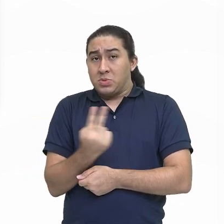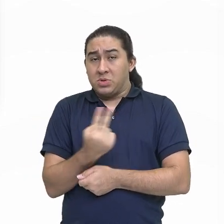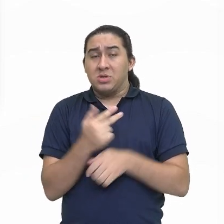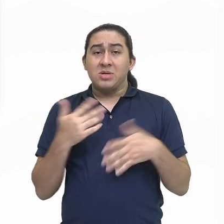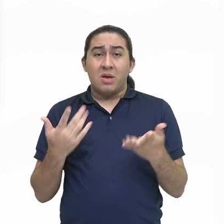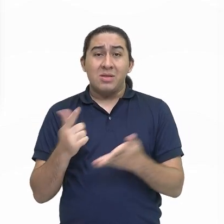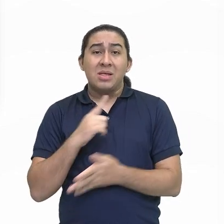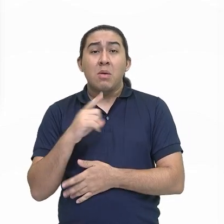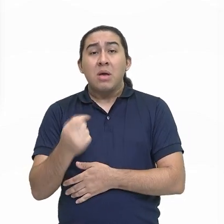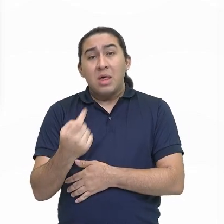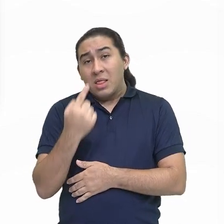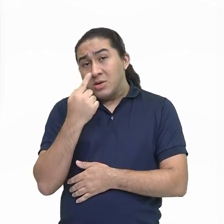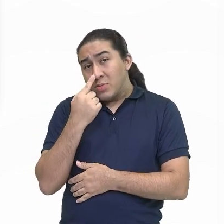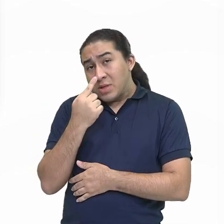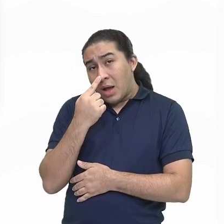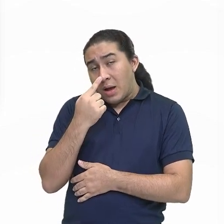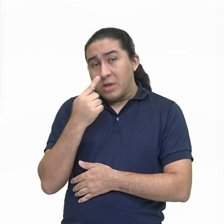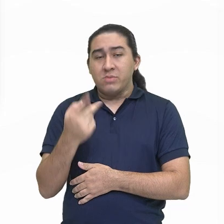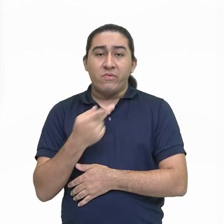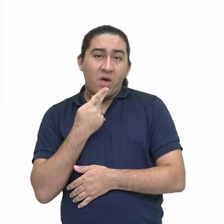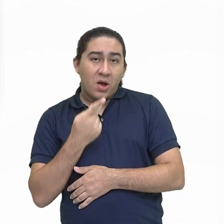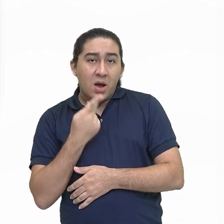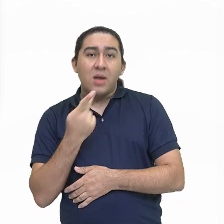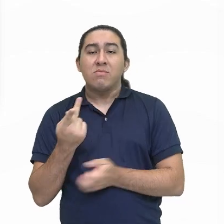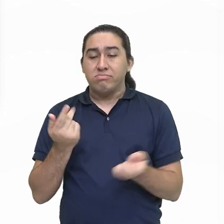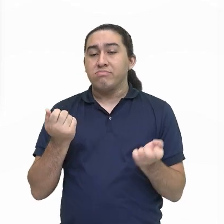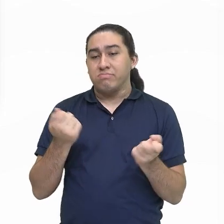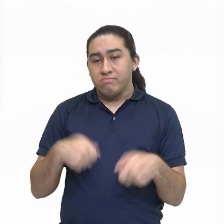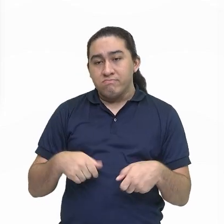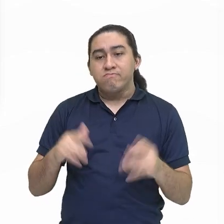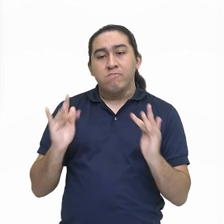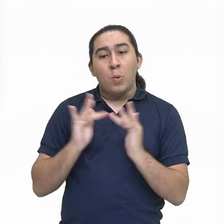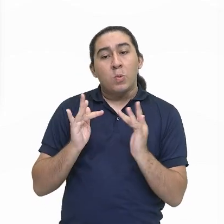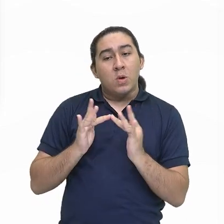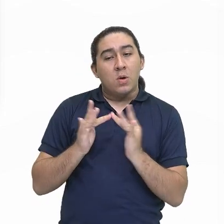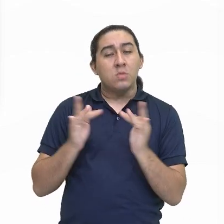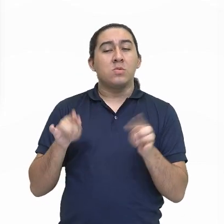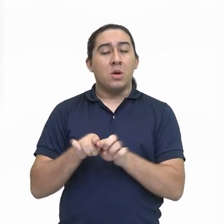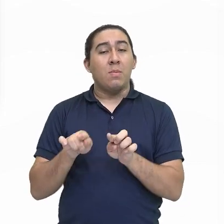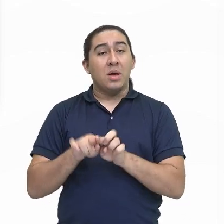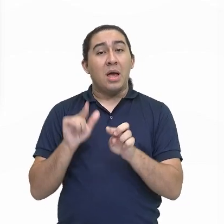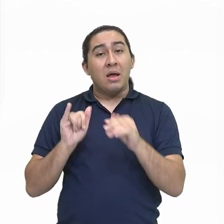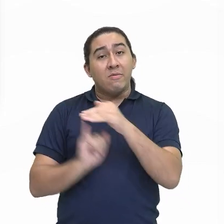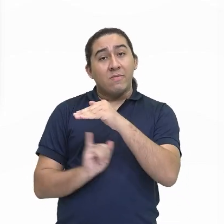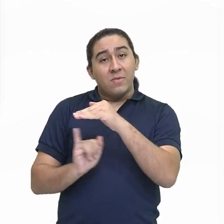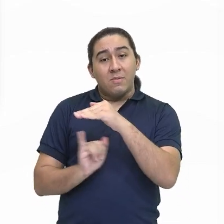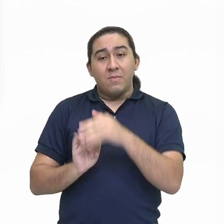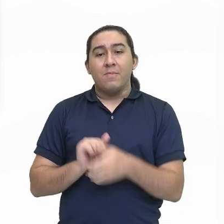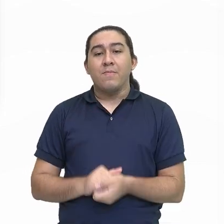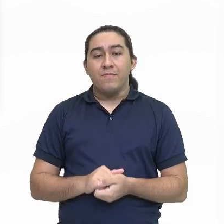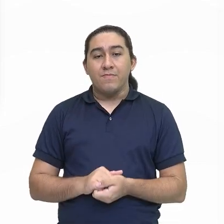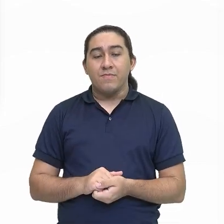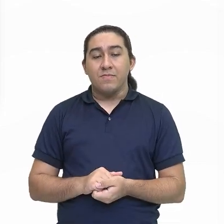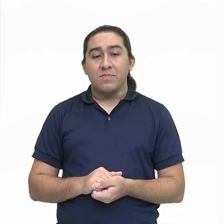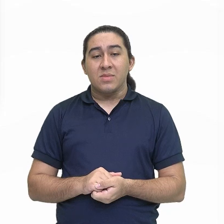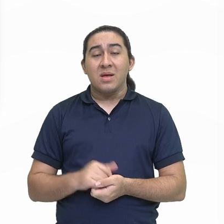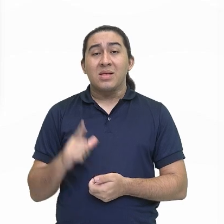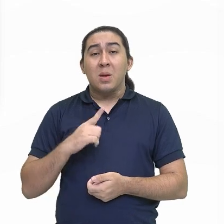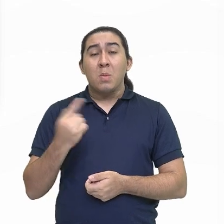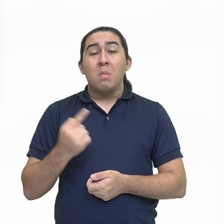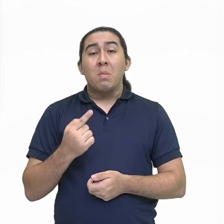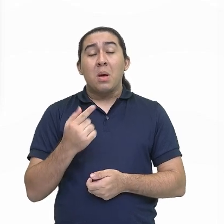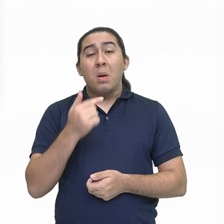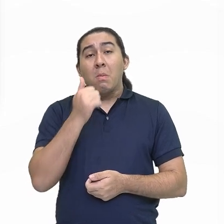têm essa liberdade de falar, né? De ter uma fala coloquial. Ela diz, a